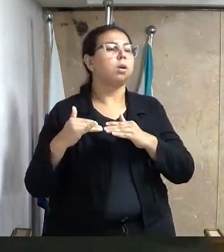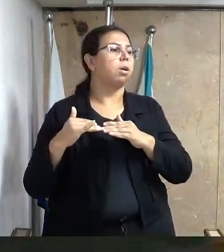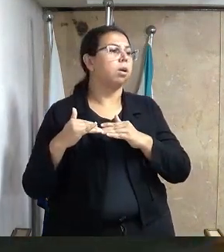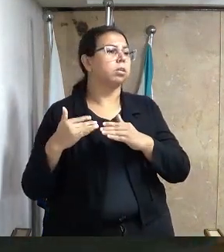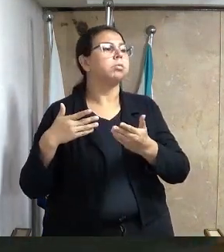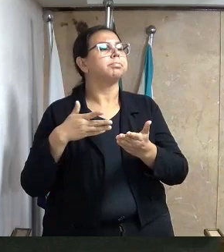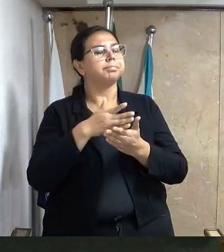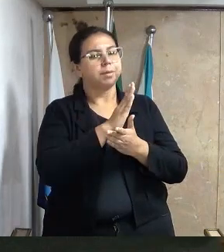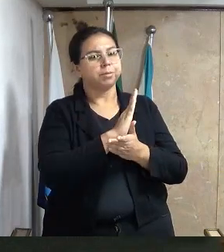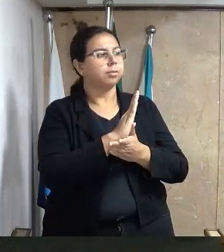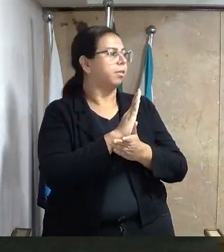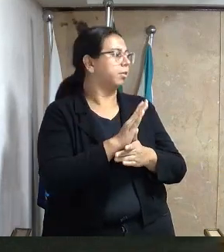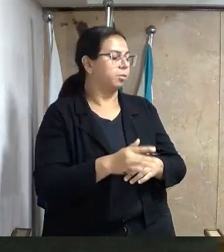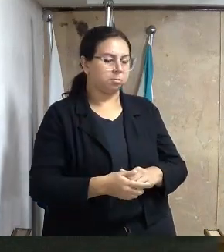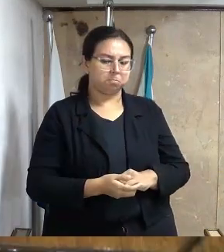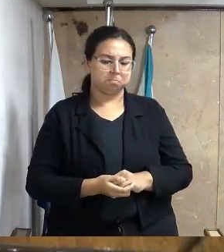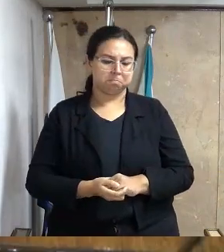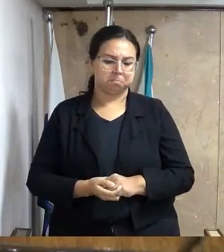Aprovado por unanimidade.